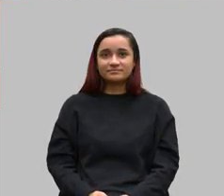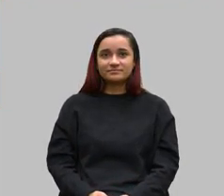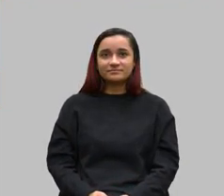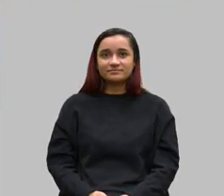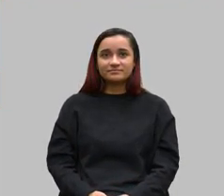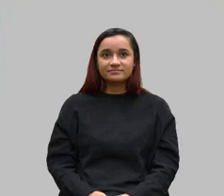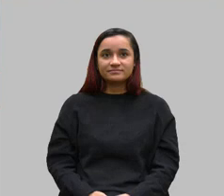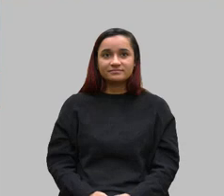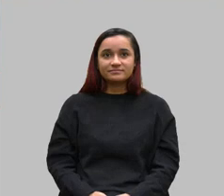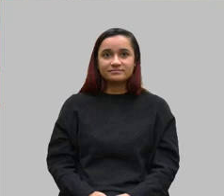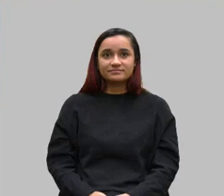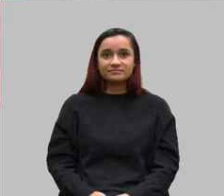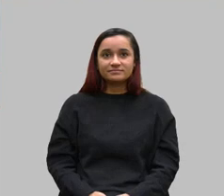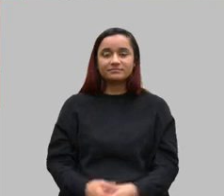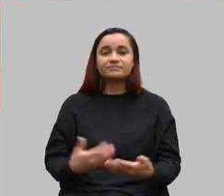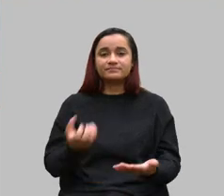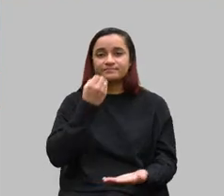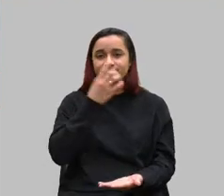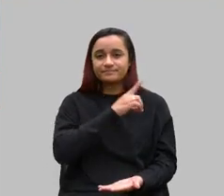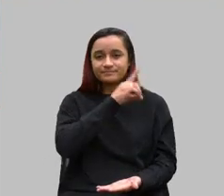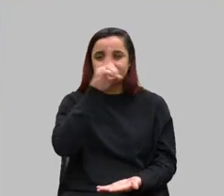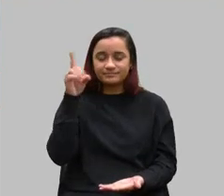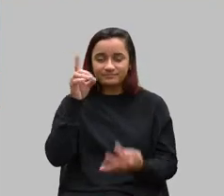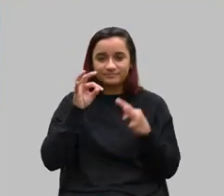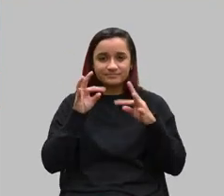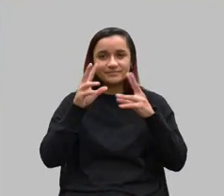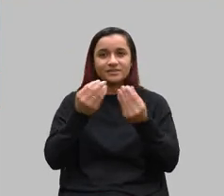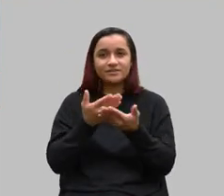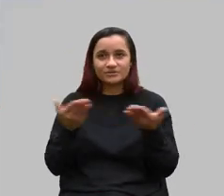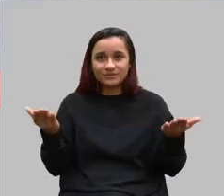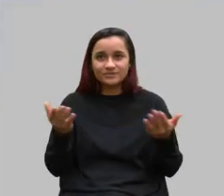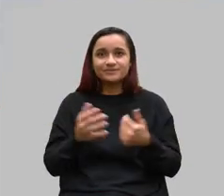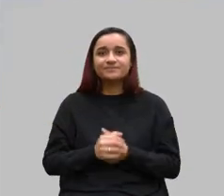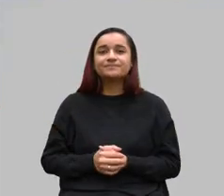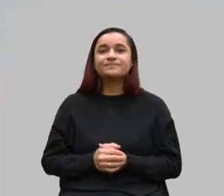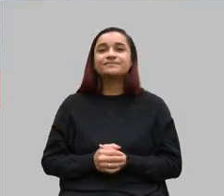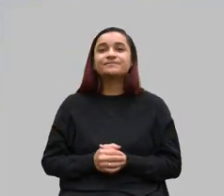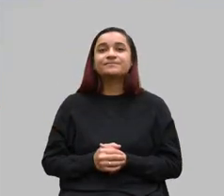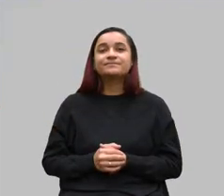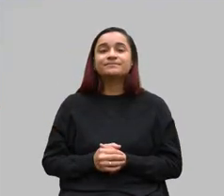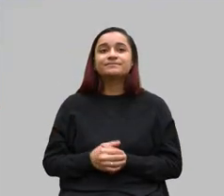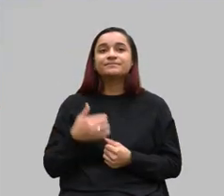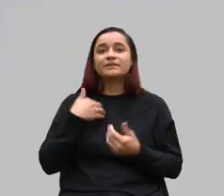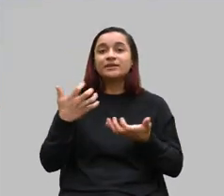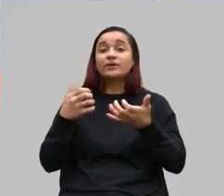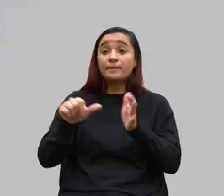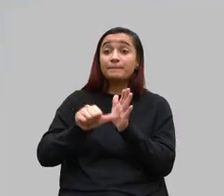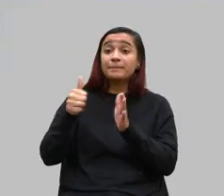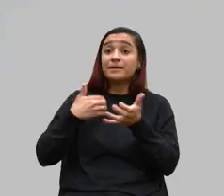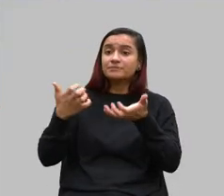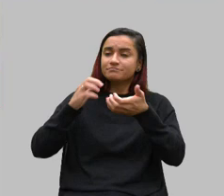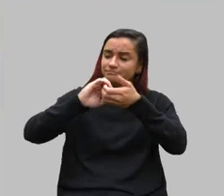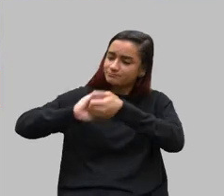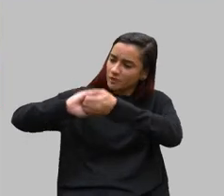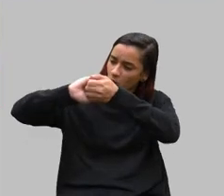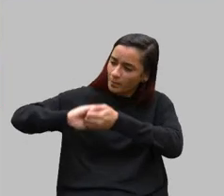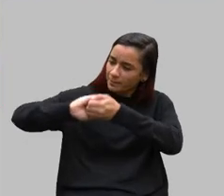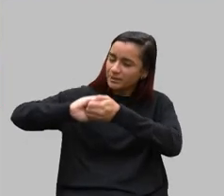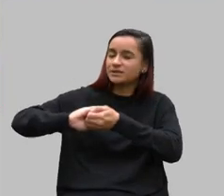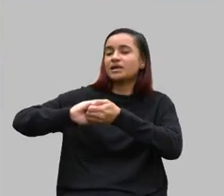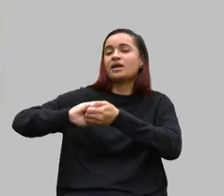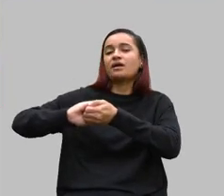dia bom dia a todos a todas quero primeiramente cumprimentar a deputada